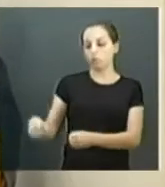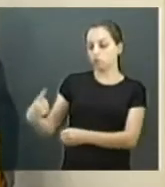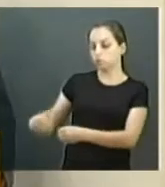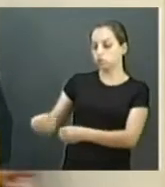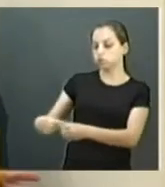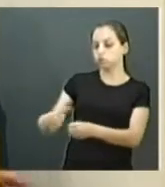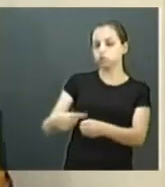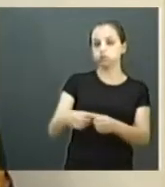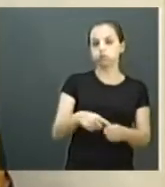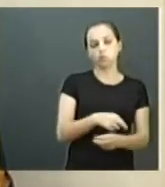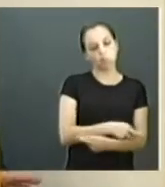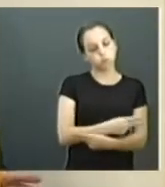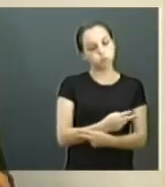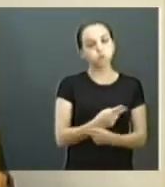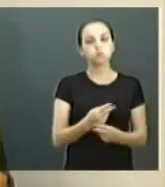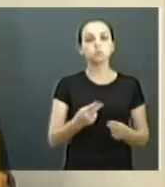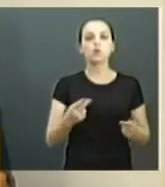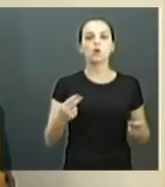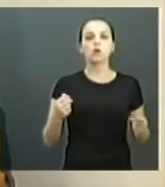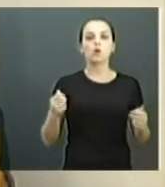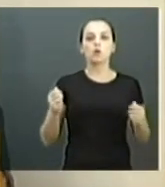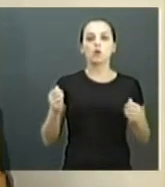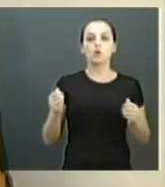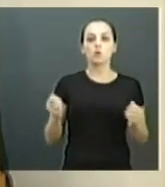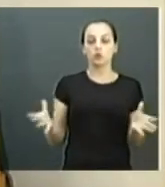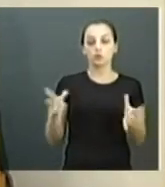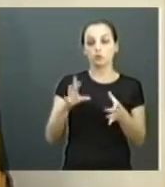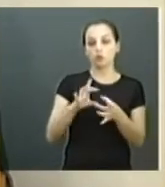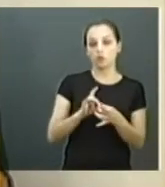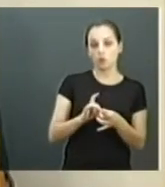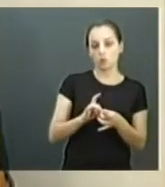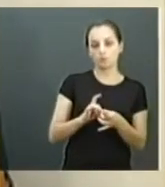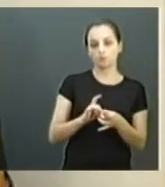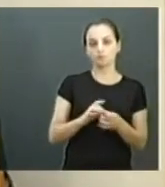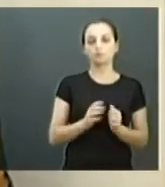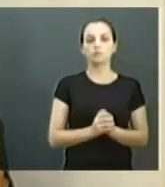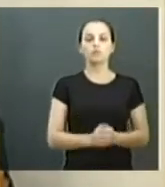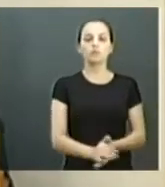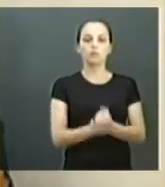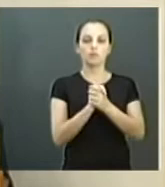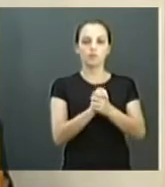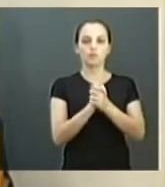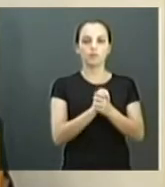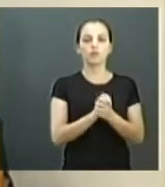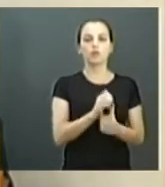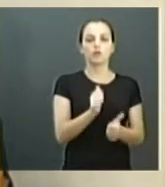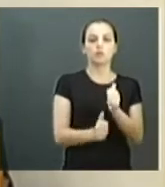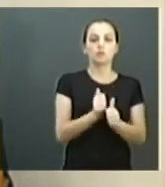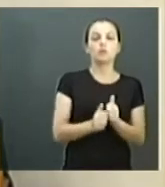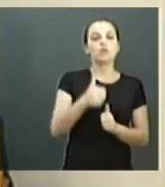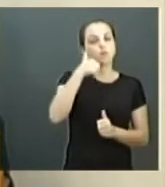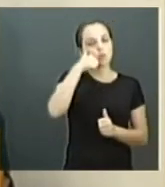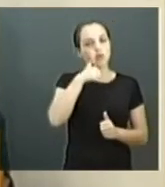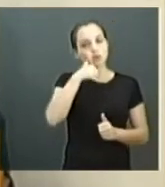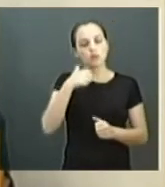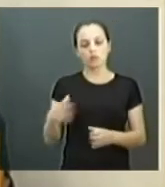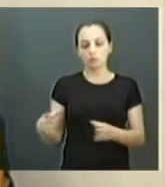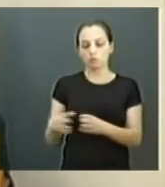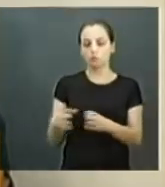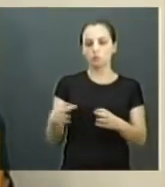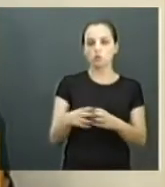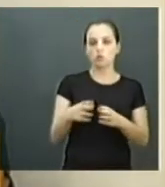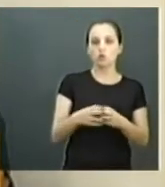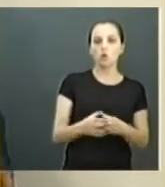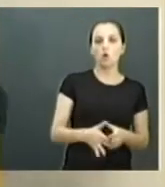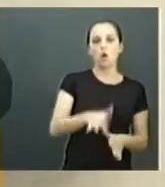de união, e isso está faltando e o esporte traz isso. Também parabéns ao futebol feminino, a toda a equipe, todas